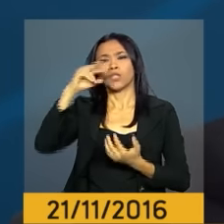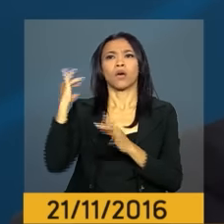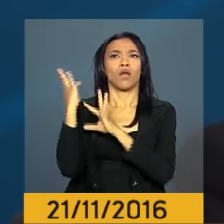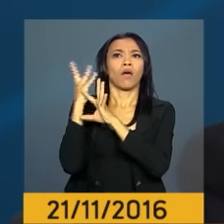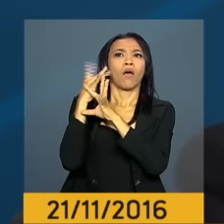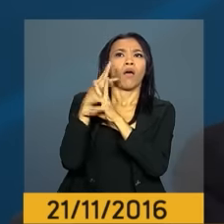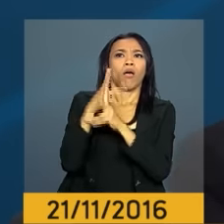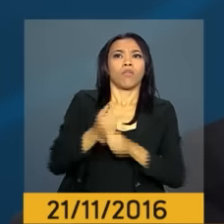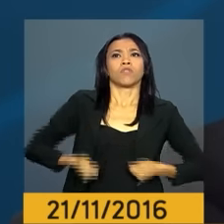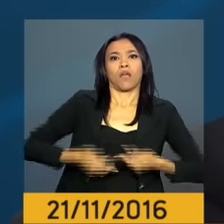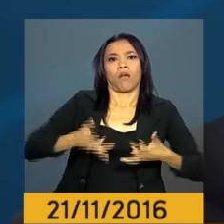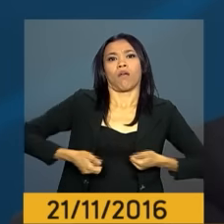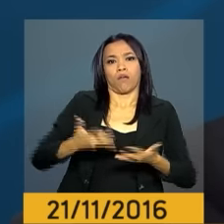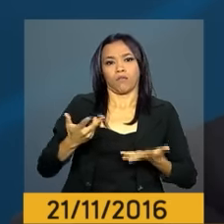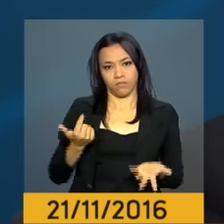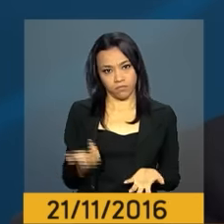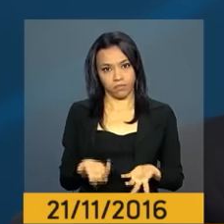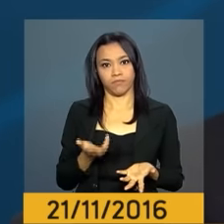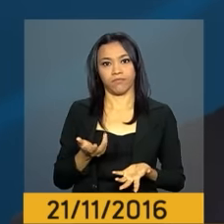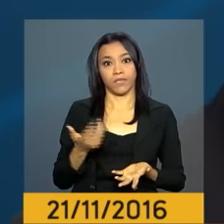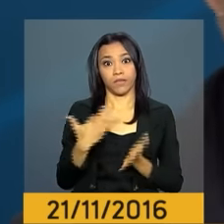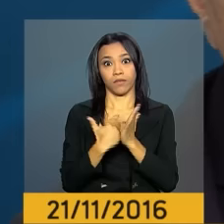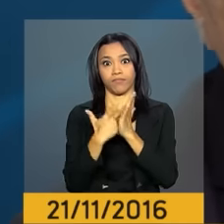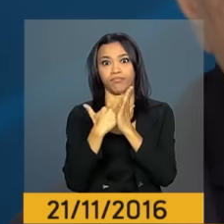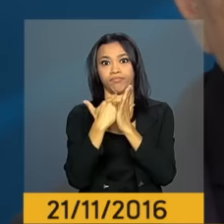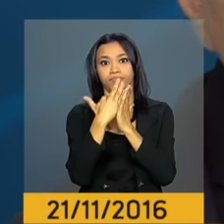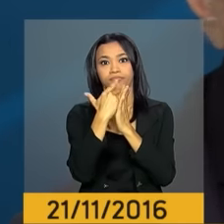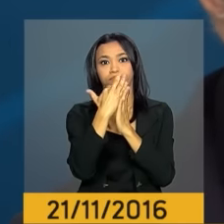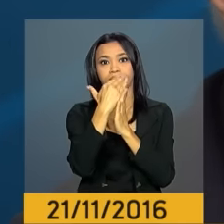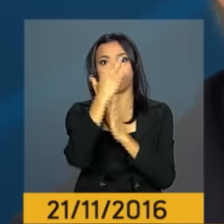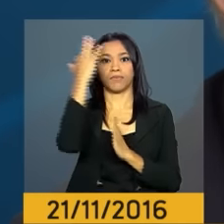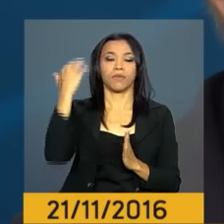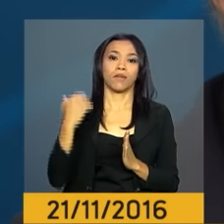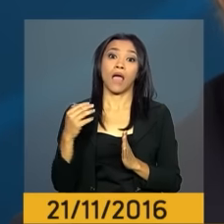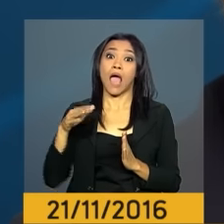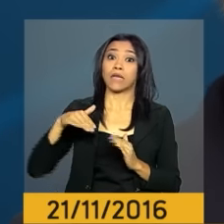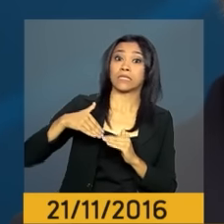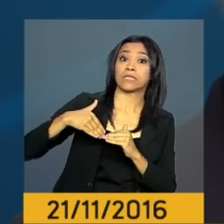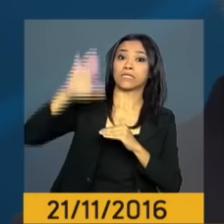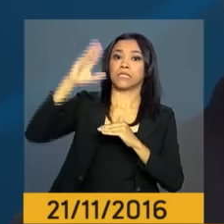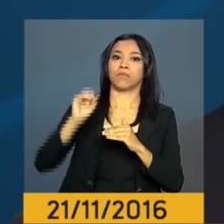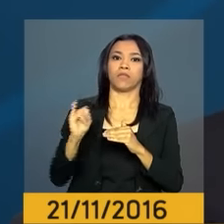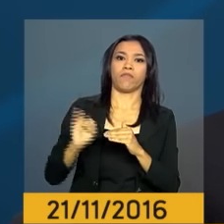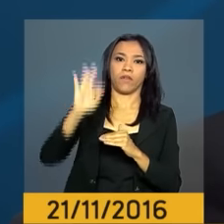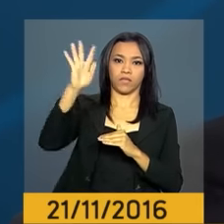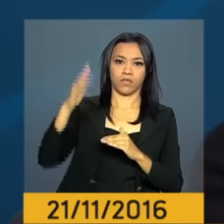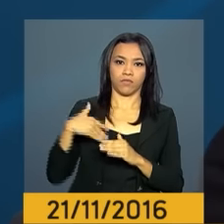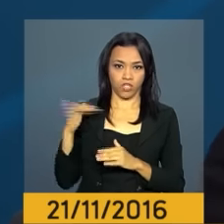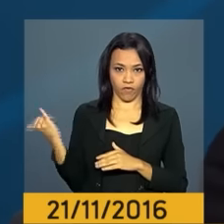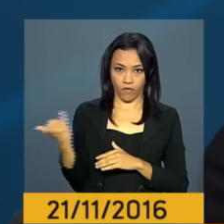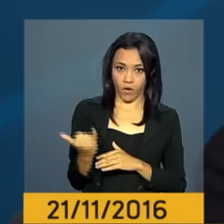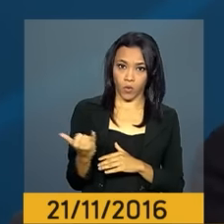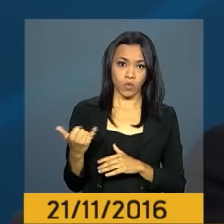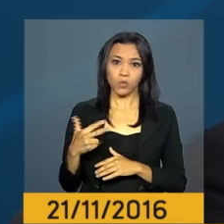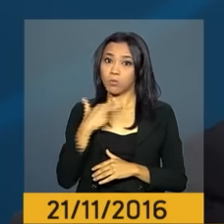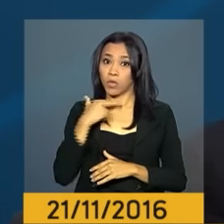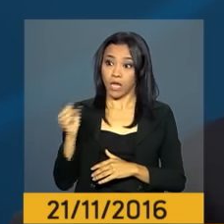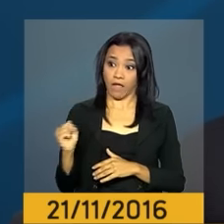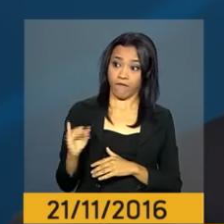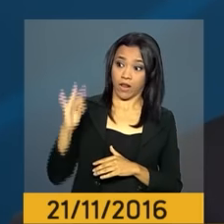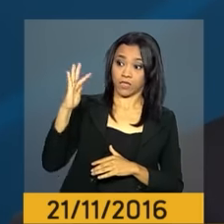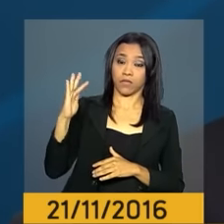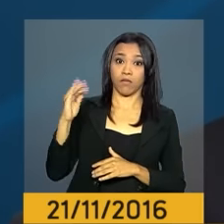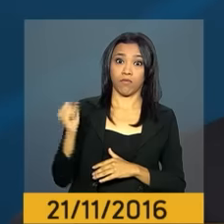há muitos anos tem crescido acima da inflação. E o Meirelles lembrou logo no começo, olha aqui, não se pode gastar mais do que a inflação.